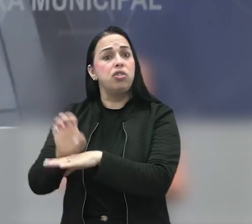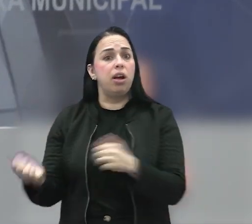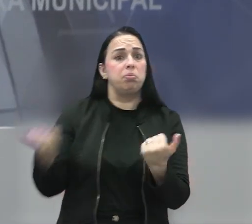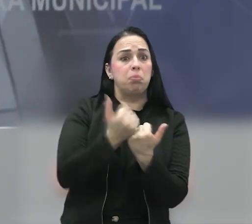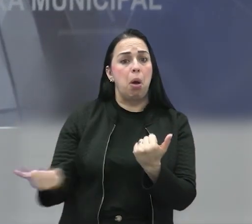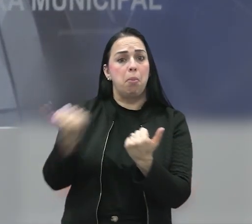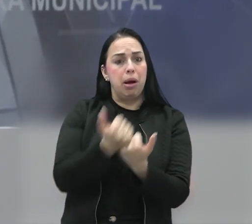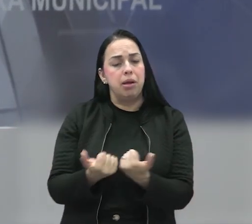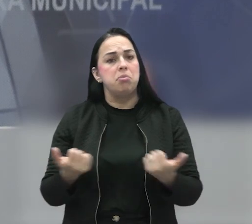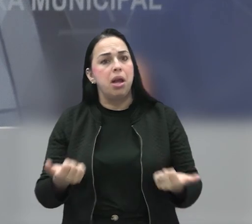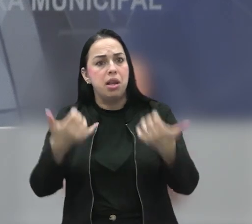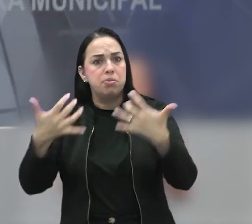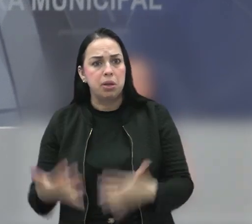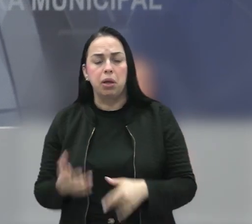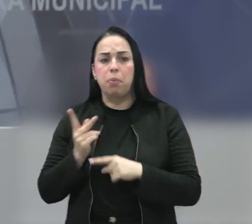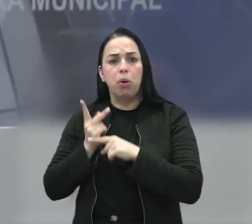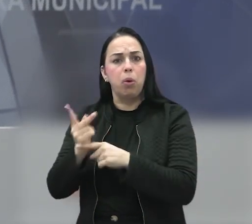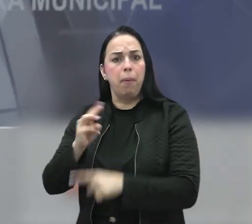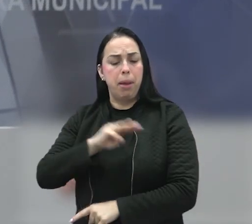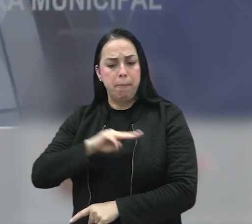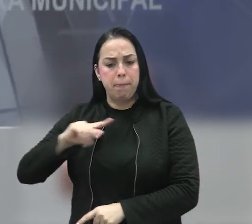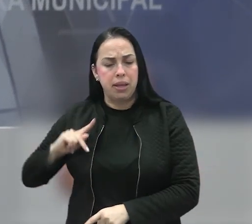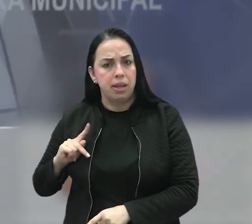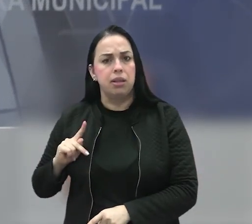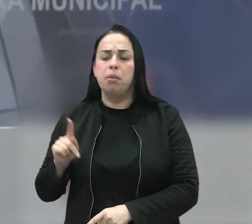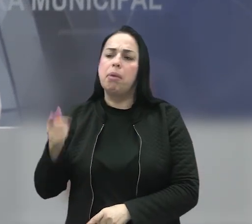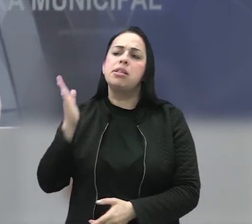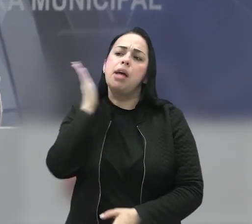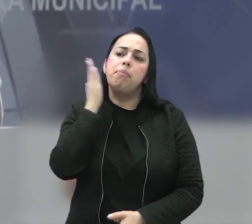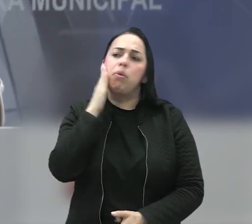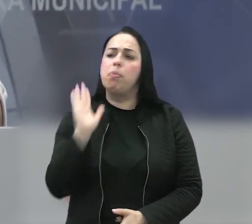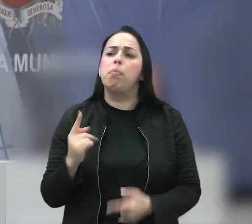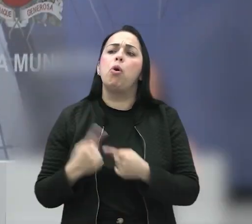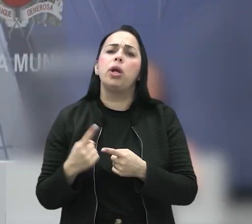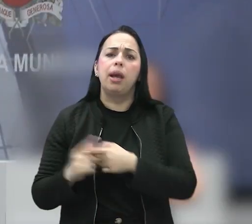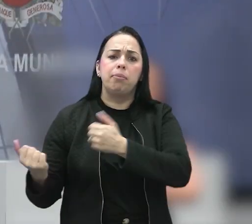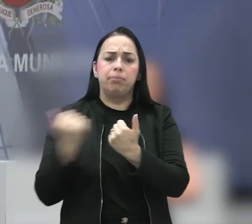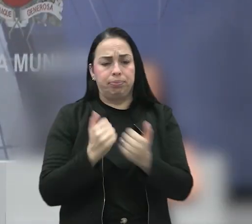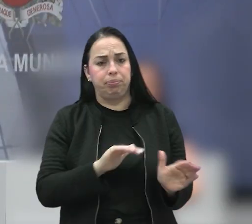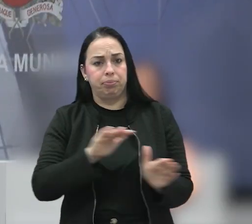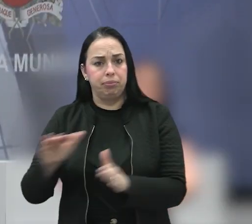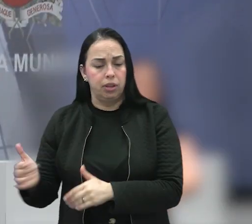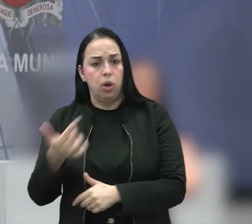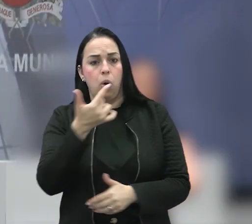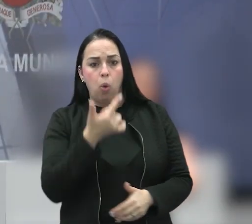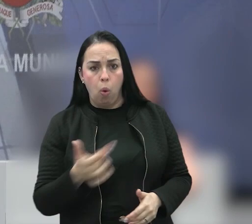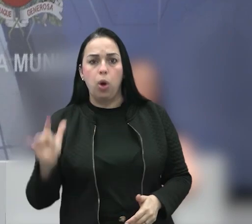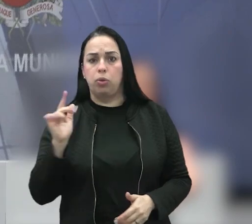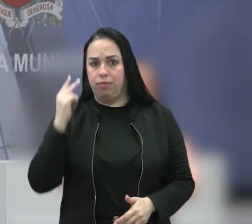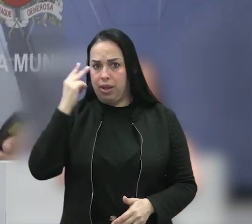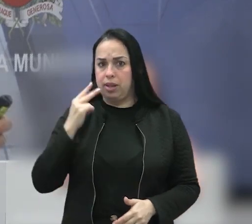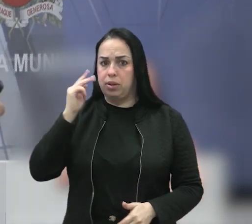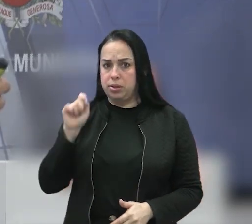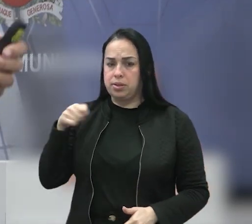estagiários. Juliana comentou que procurou o Ministério Público para apurar a situação. Outro parlamentar, o